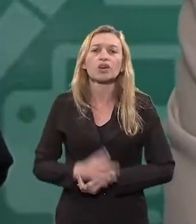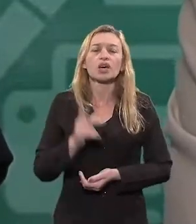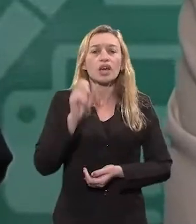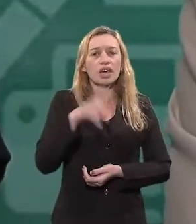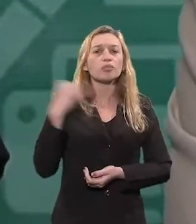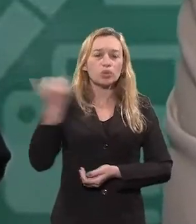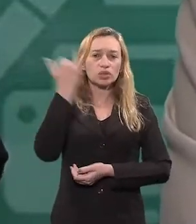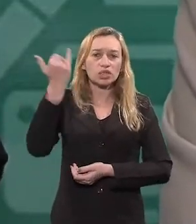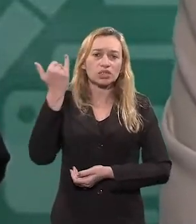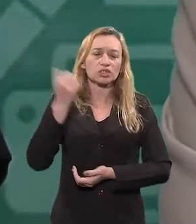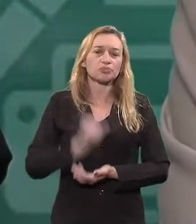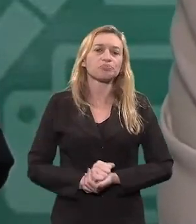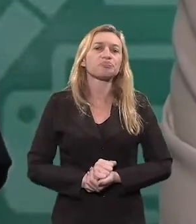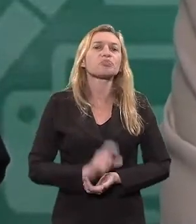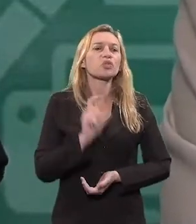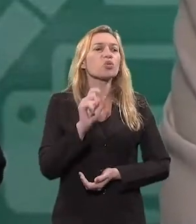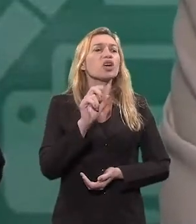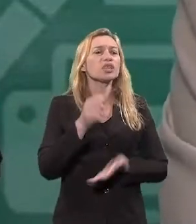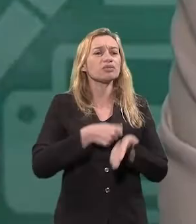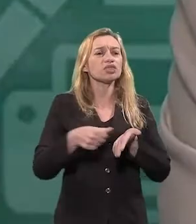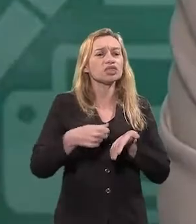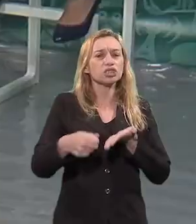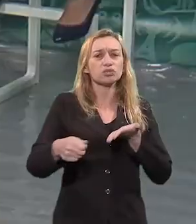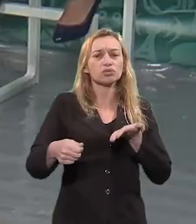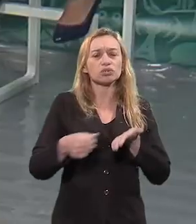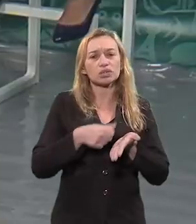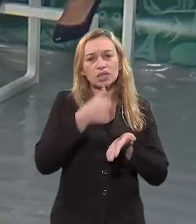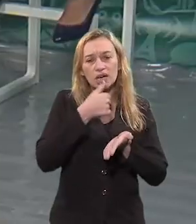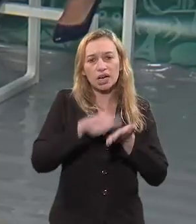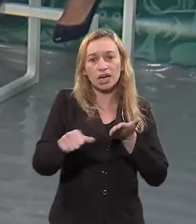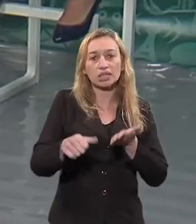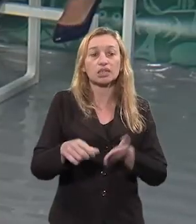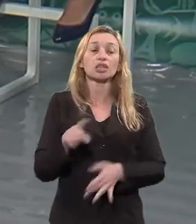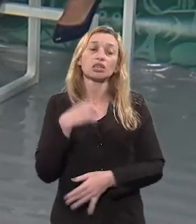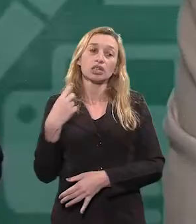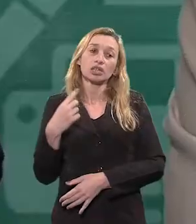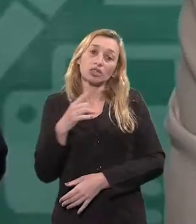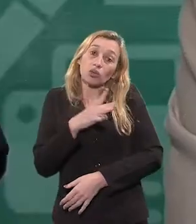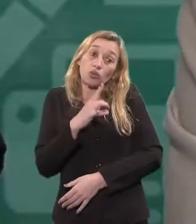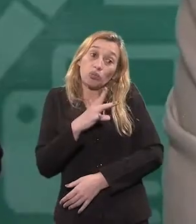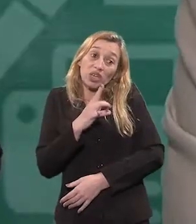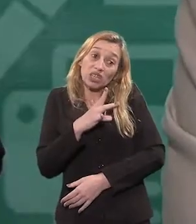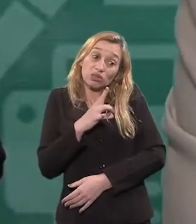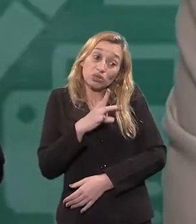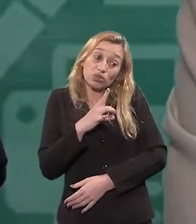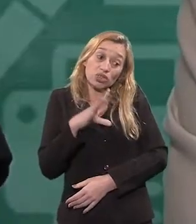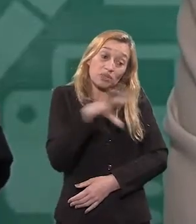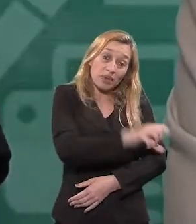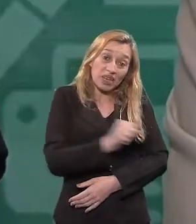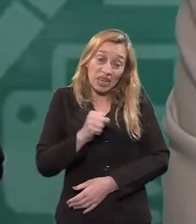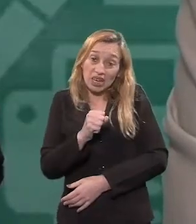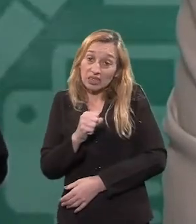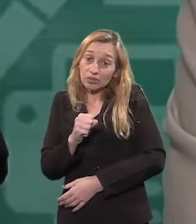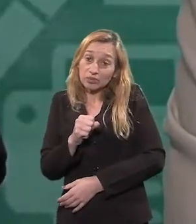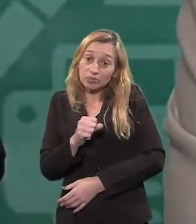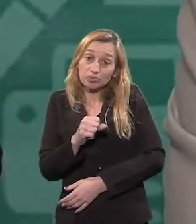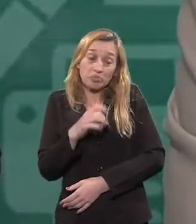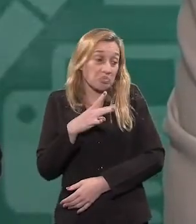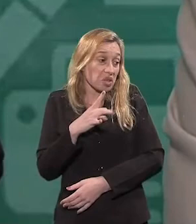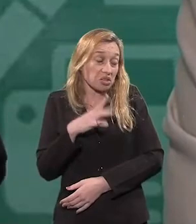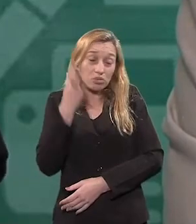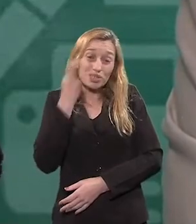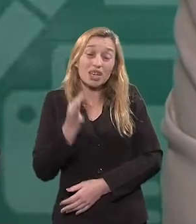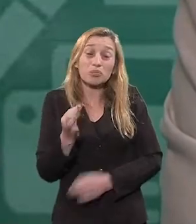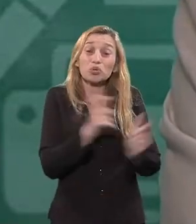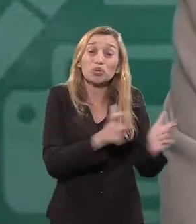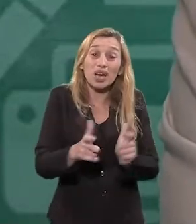da população também é importante, que eles têm muito a dizer, né? E o que estava escrito nessas cartas, Larissa? Então, eles estão com medo de serem recolhidos compulsoriamente, eles